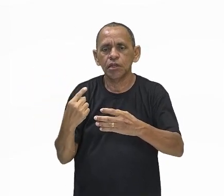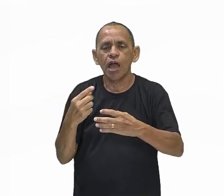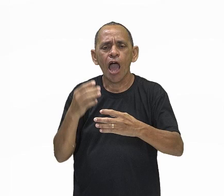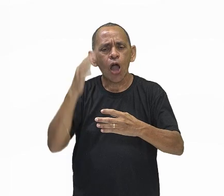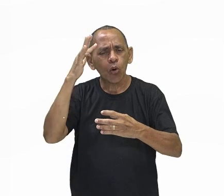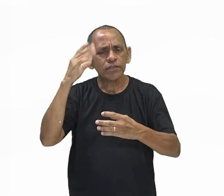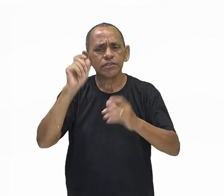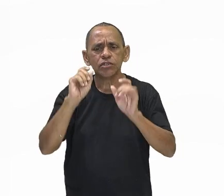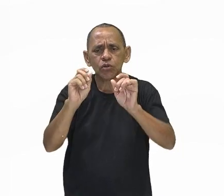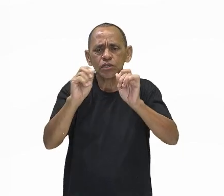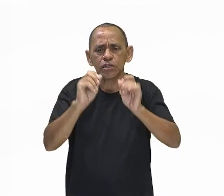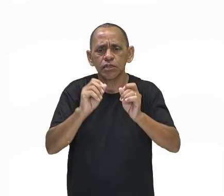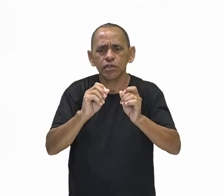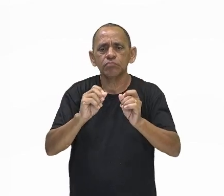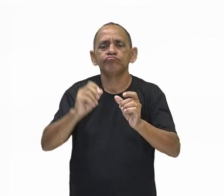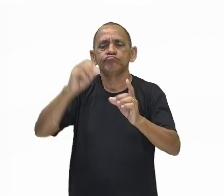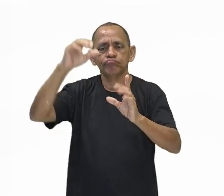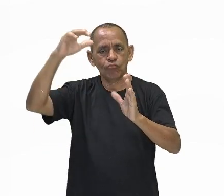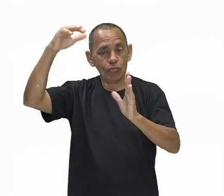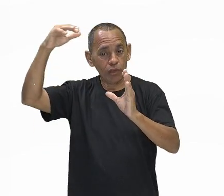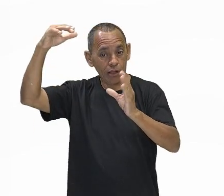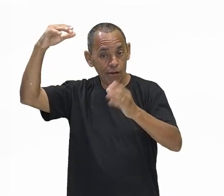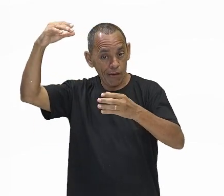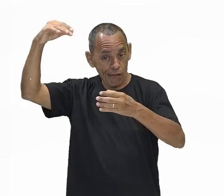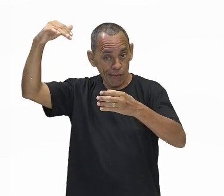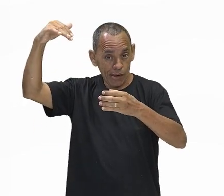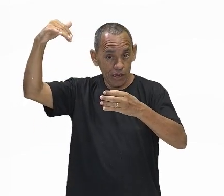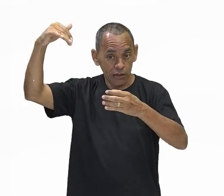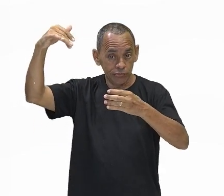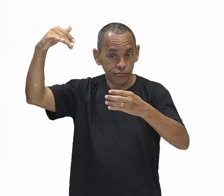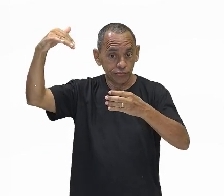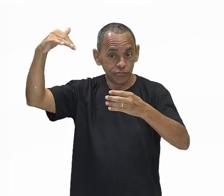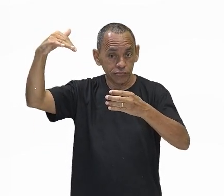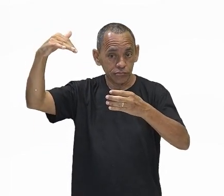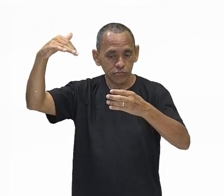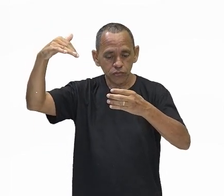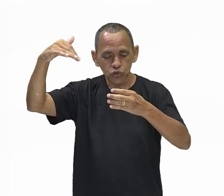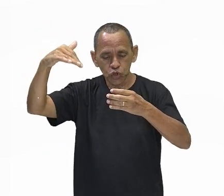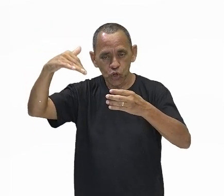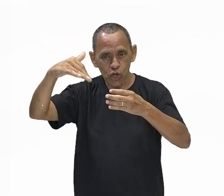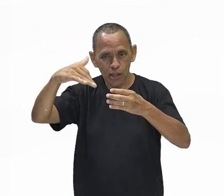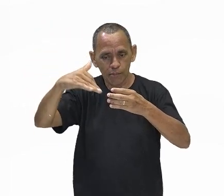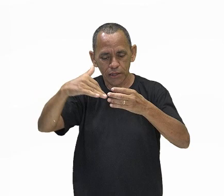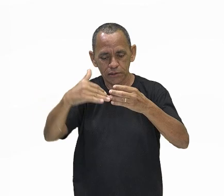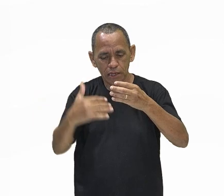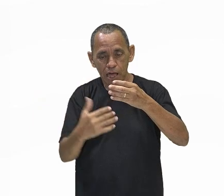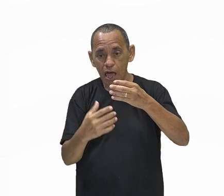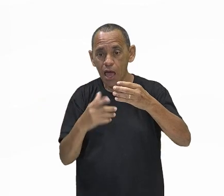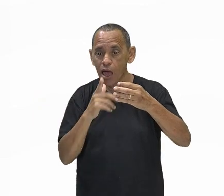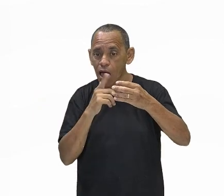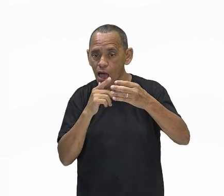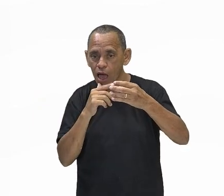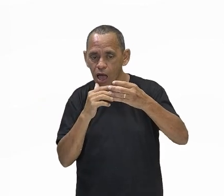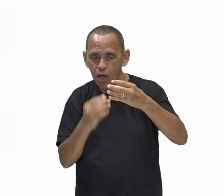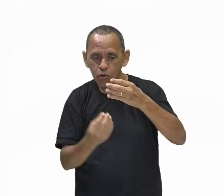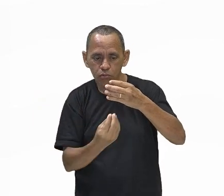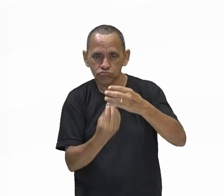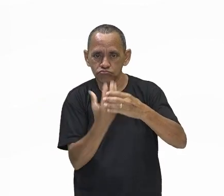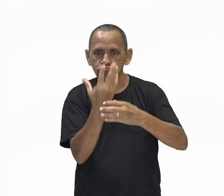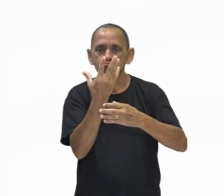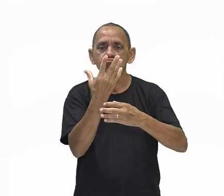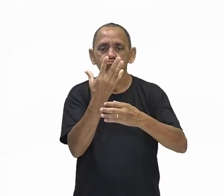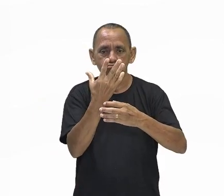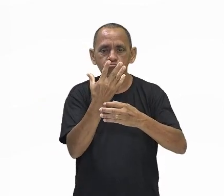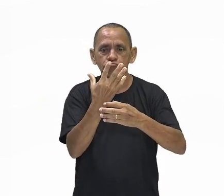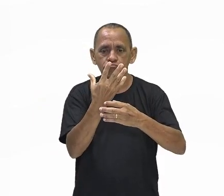Ela vai atravessar de meio. Veja que ela sai do meio, que é a água, e vem para o meio, que é o ar. Nessa troca